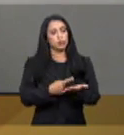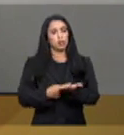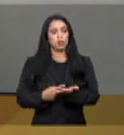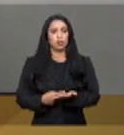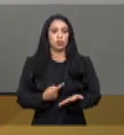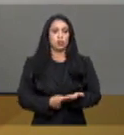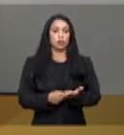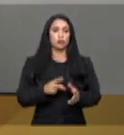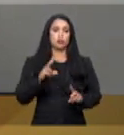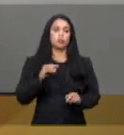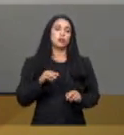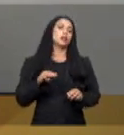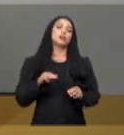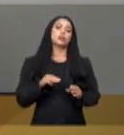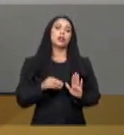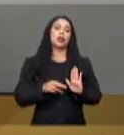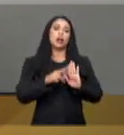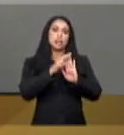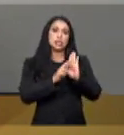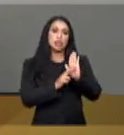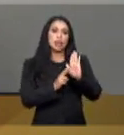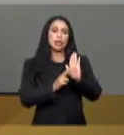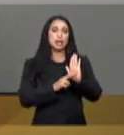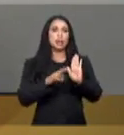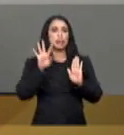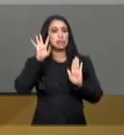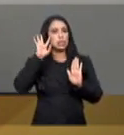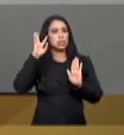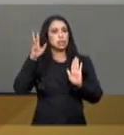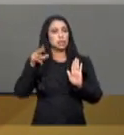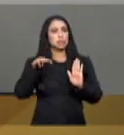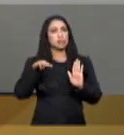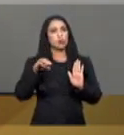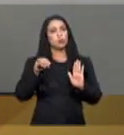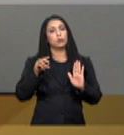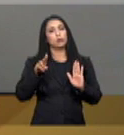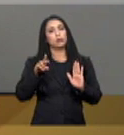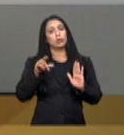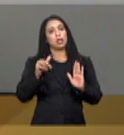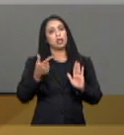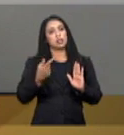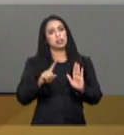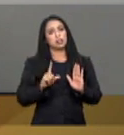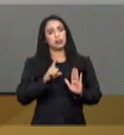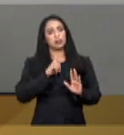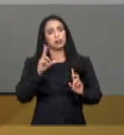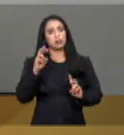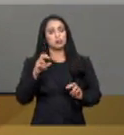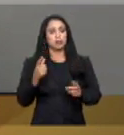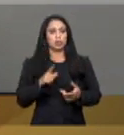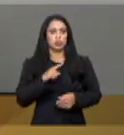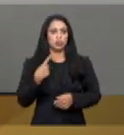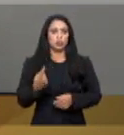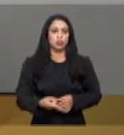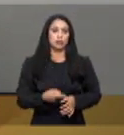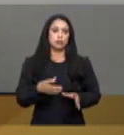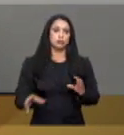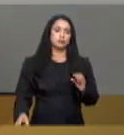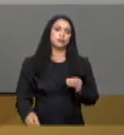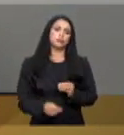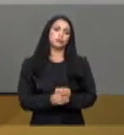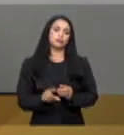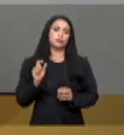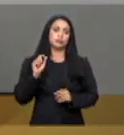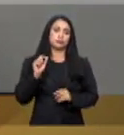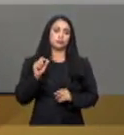ainda a modulação dos efeitos da decisão, para que produza efeitos gerais, aspas, após o julgamento dos presentes embargos de